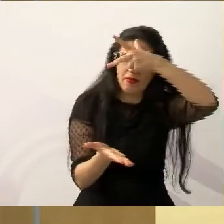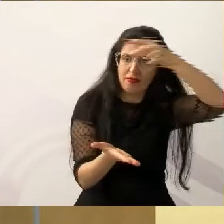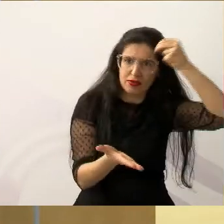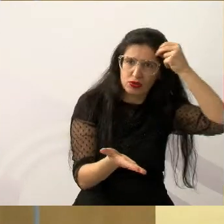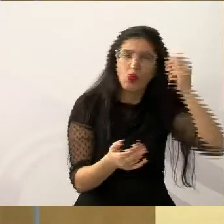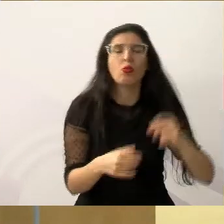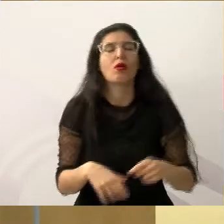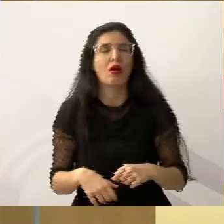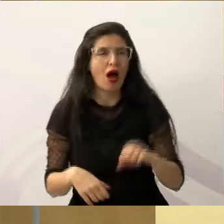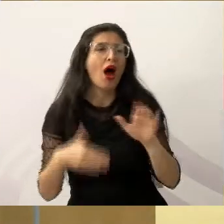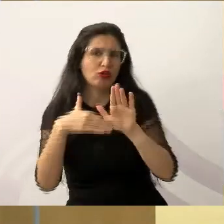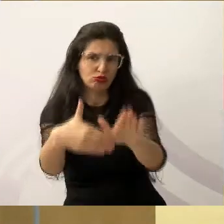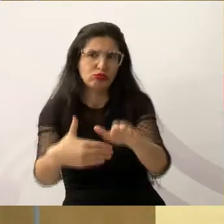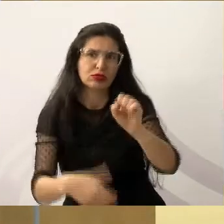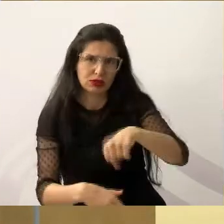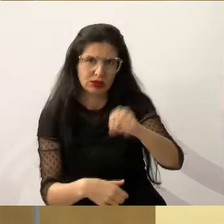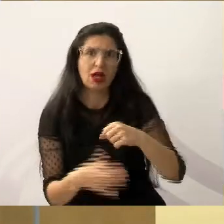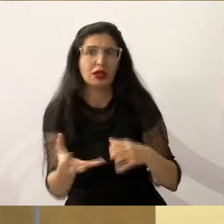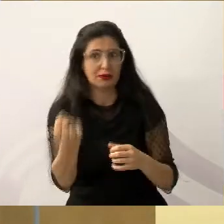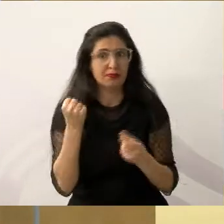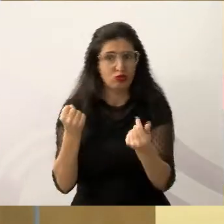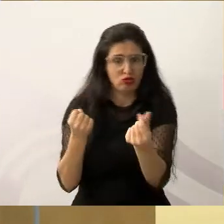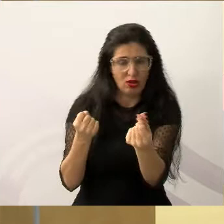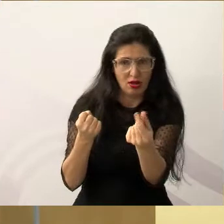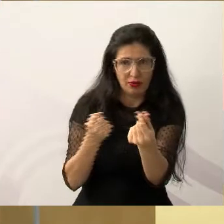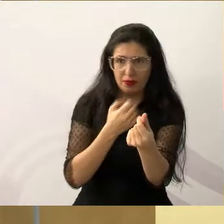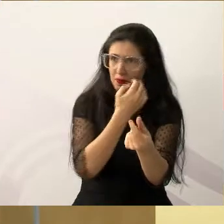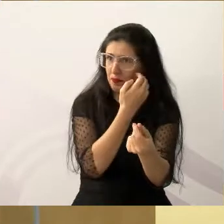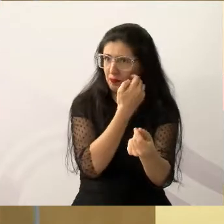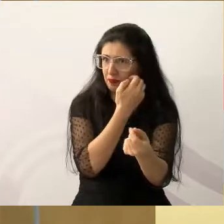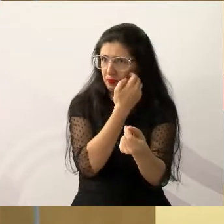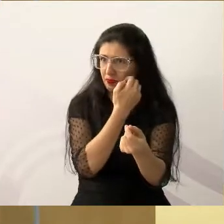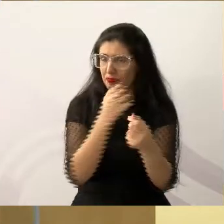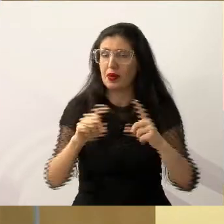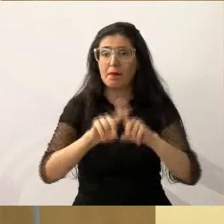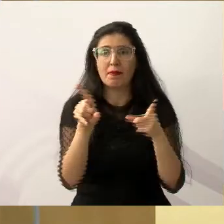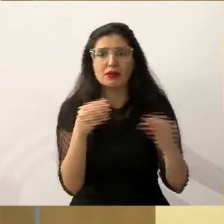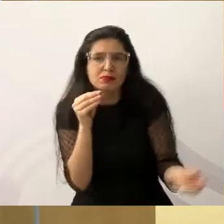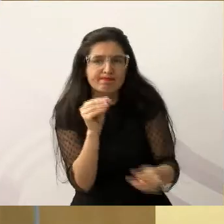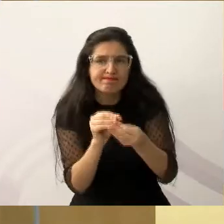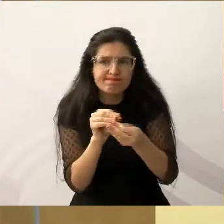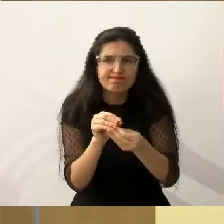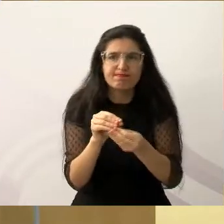os vereadores dessa casa. Acabamos de corrigir através de uma emenda,